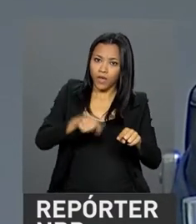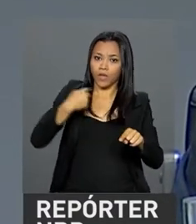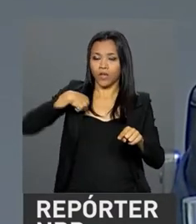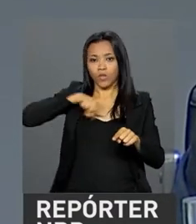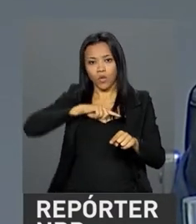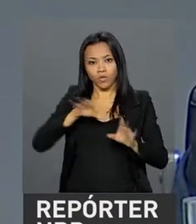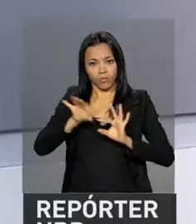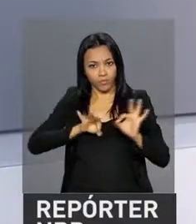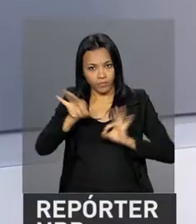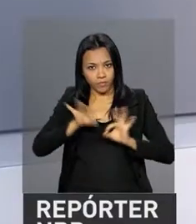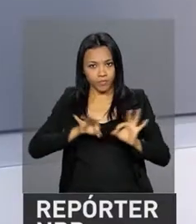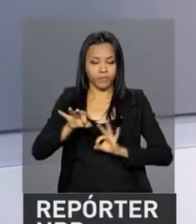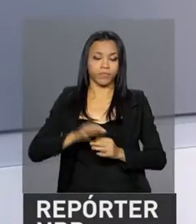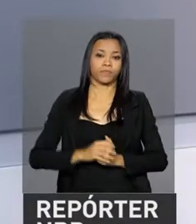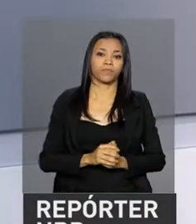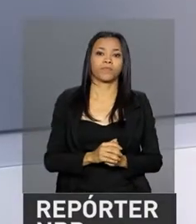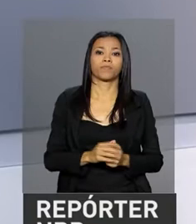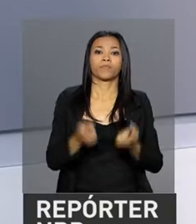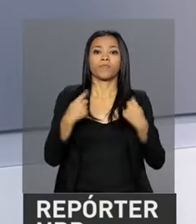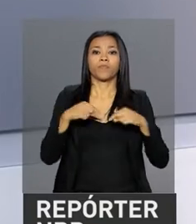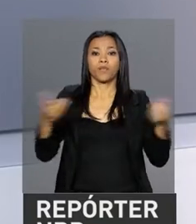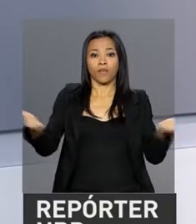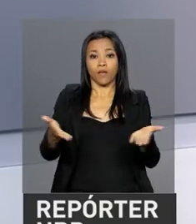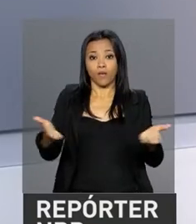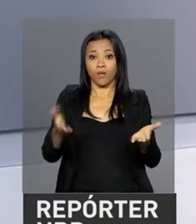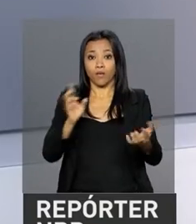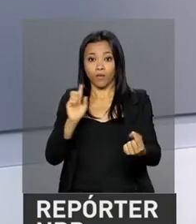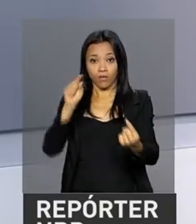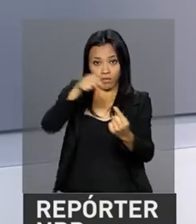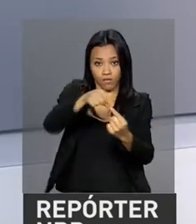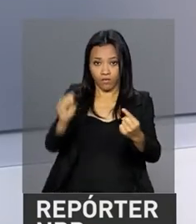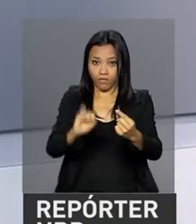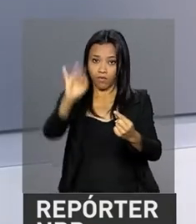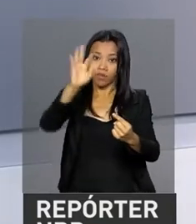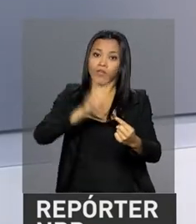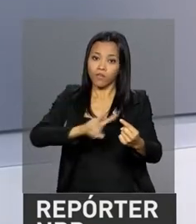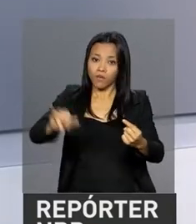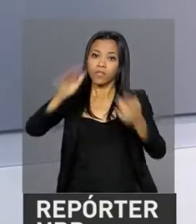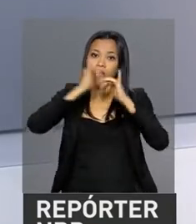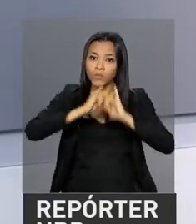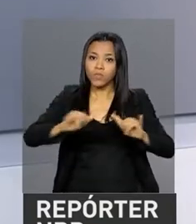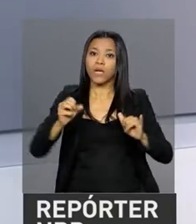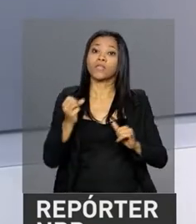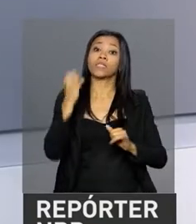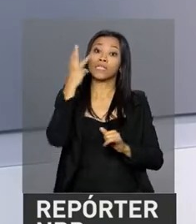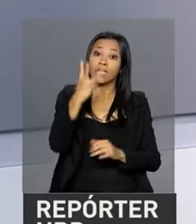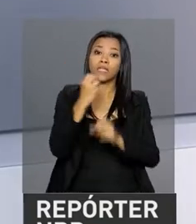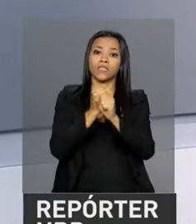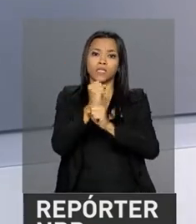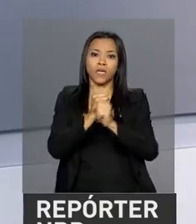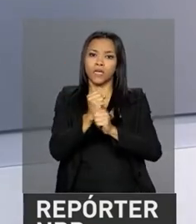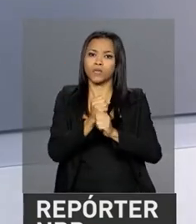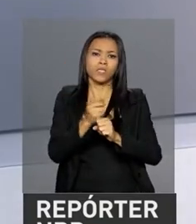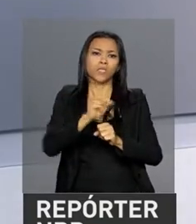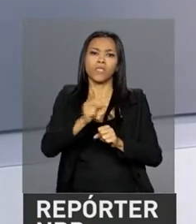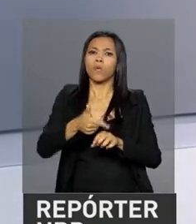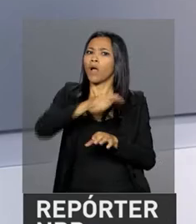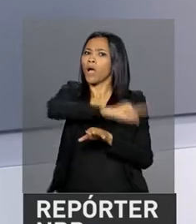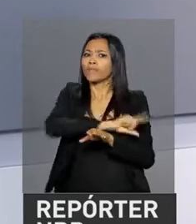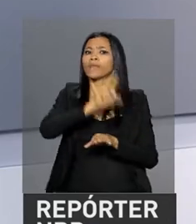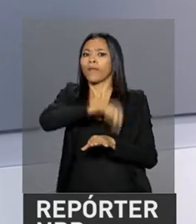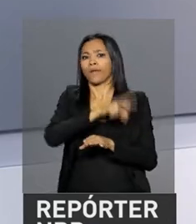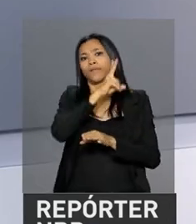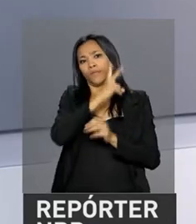está fazendo. E a partir de agora, a meta de inflação será anunciada com 3 anos e não mais com 2 anos